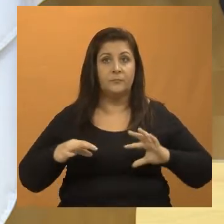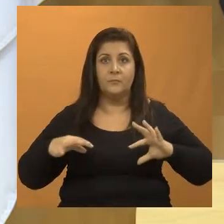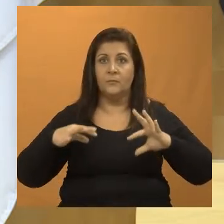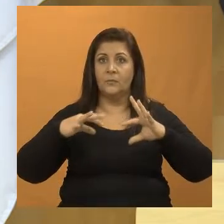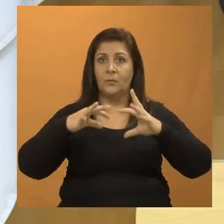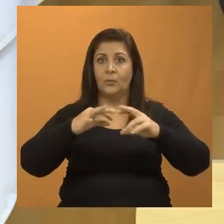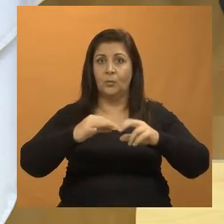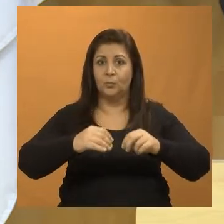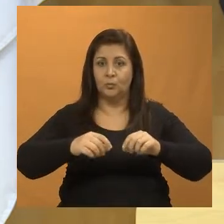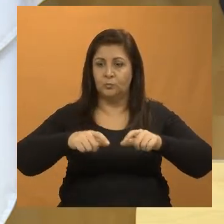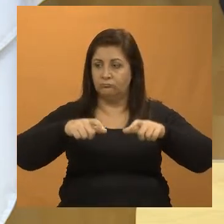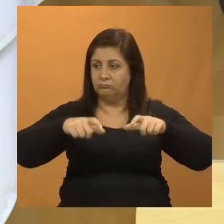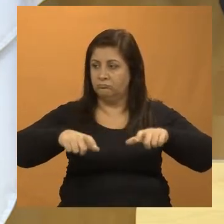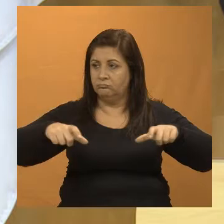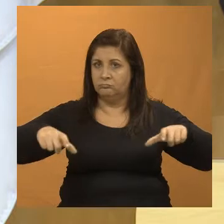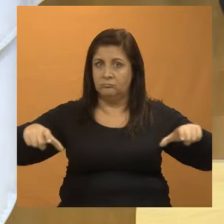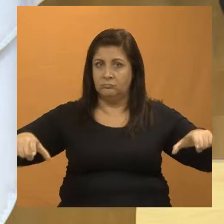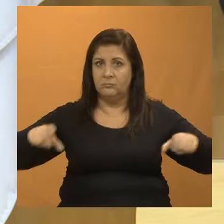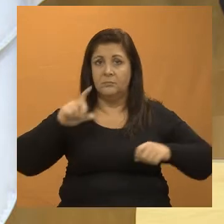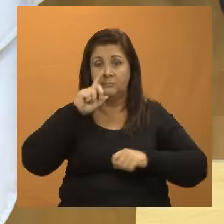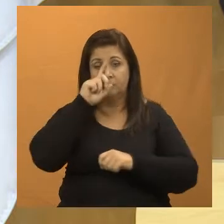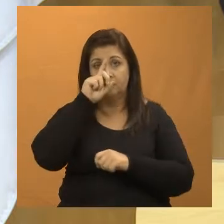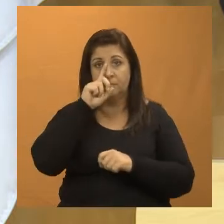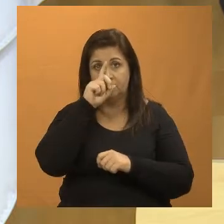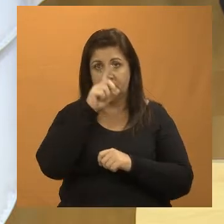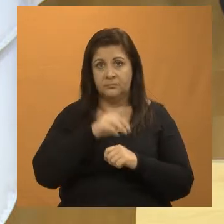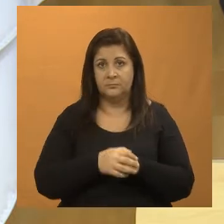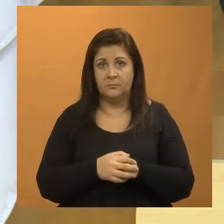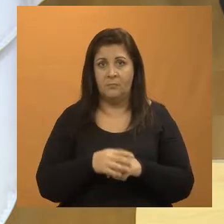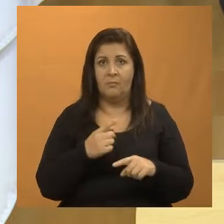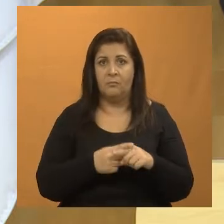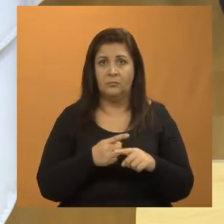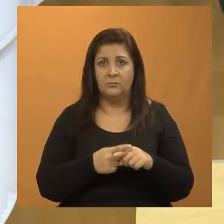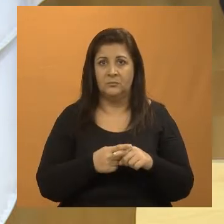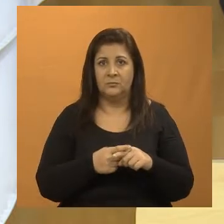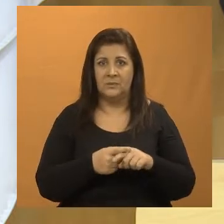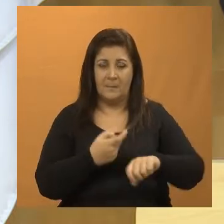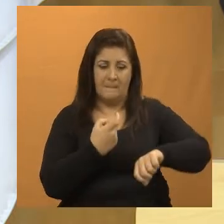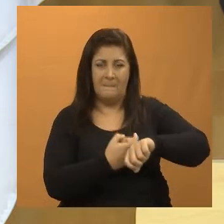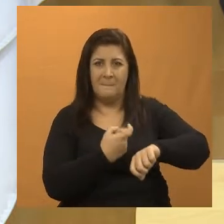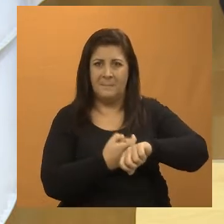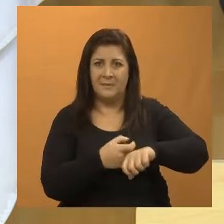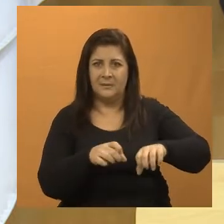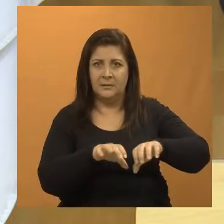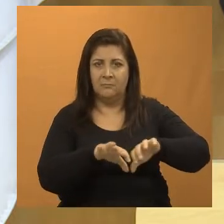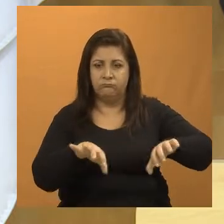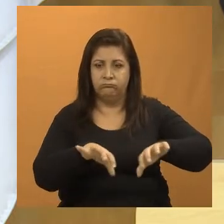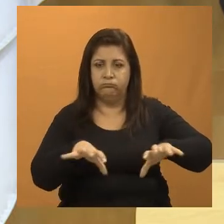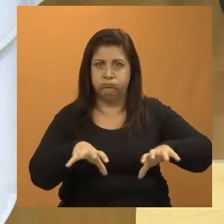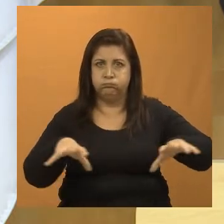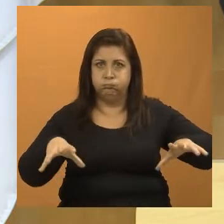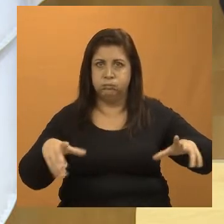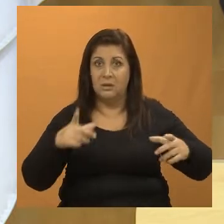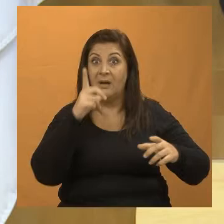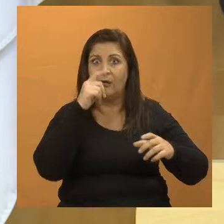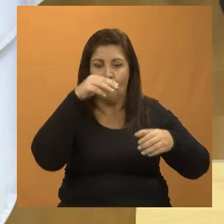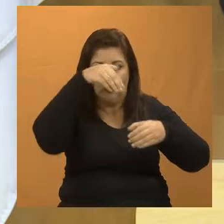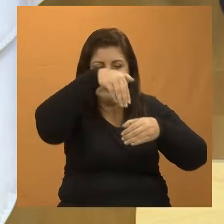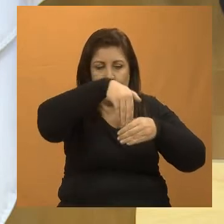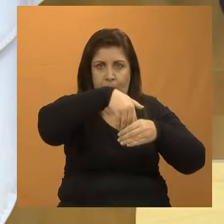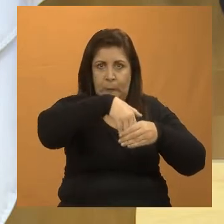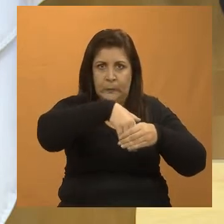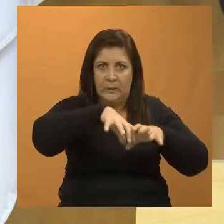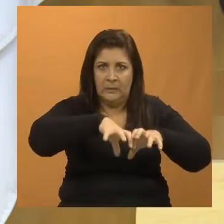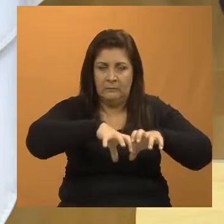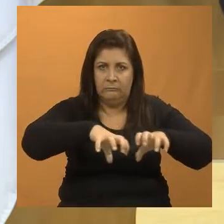todas as outras arquibancadas em risco também, porque o concreto ele dilata. E ele dilatando, com calor ele